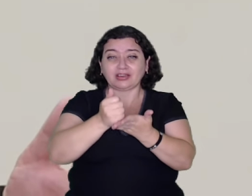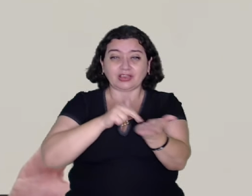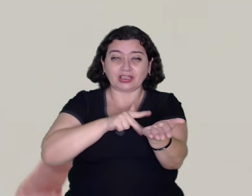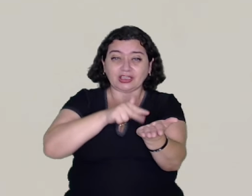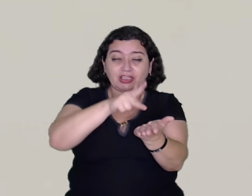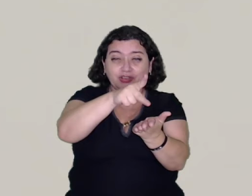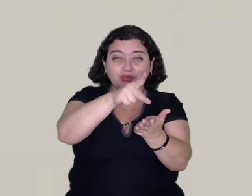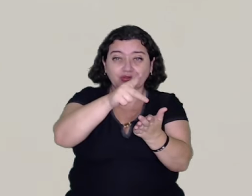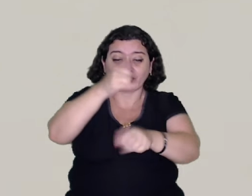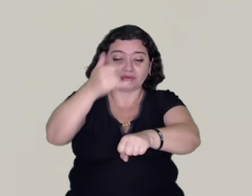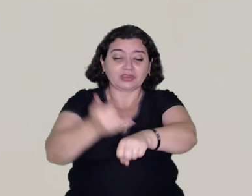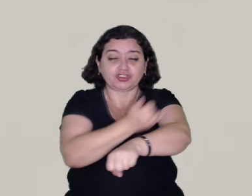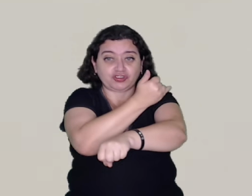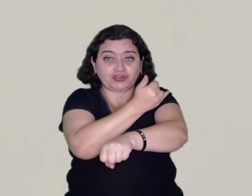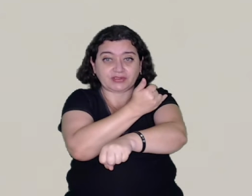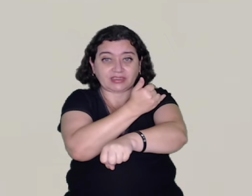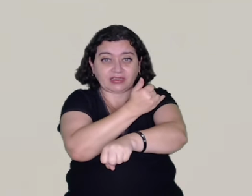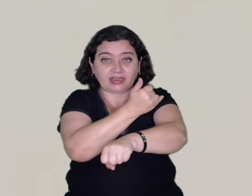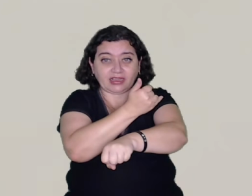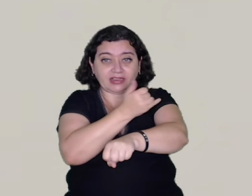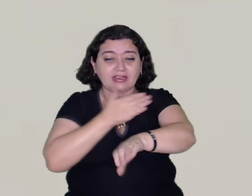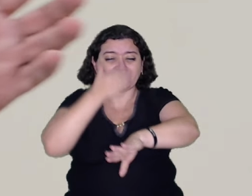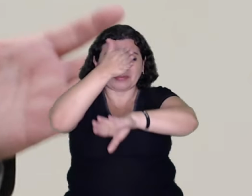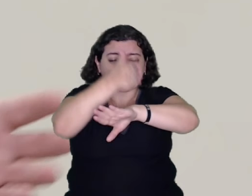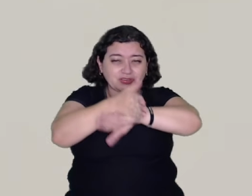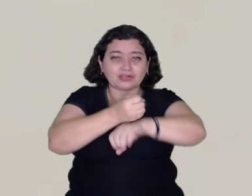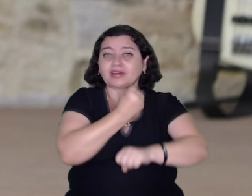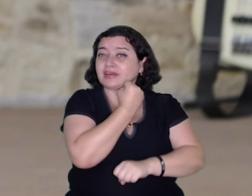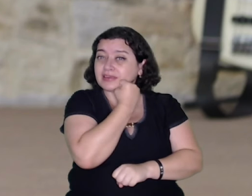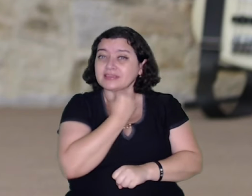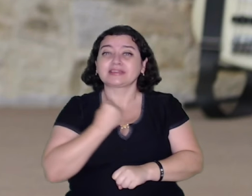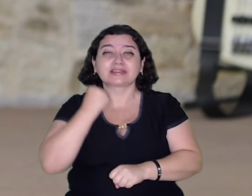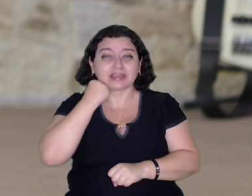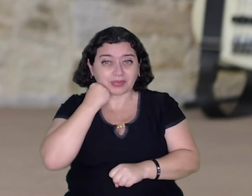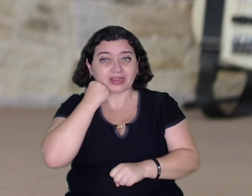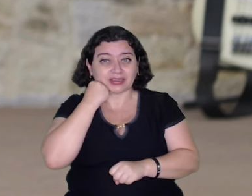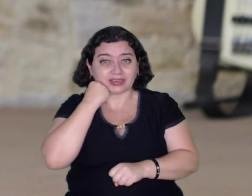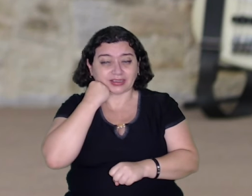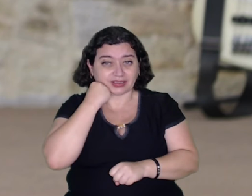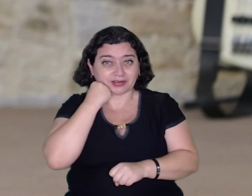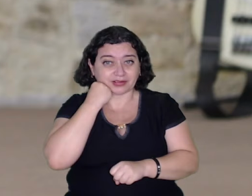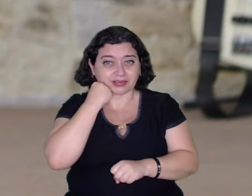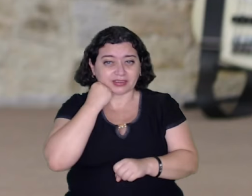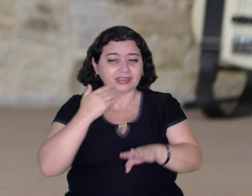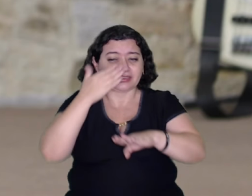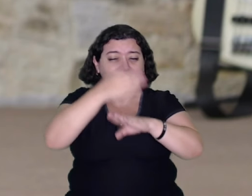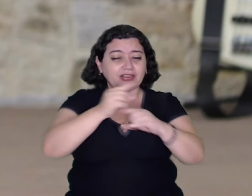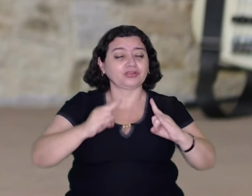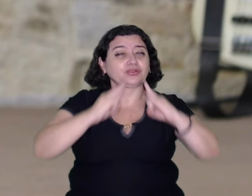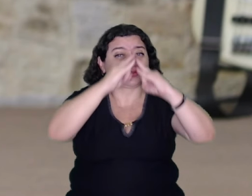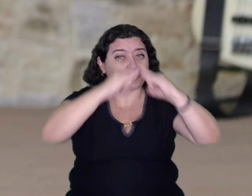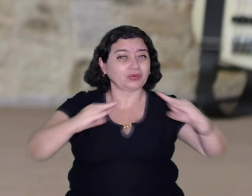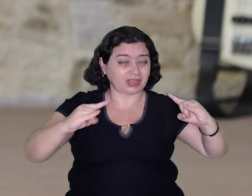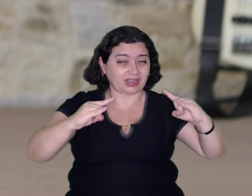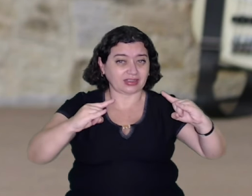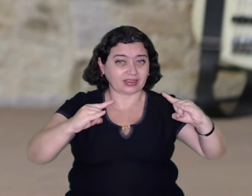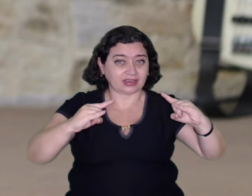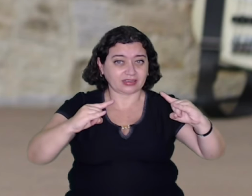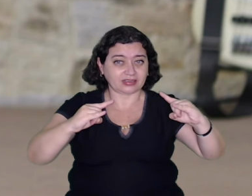de Samaria e da Galiléia, e entrando numa certa aldeia, saíram-lhe ao encontro